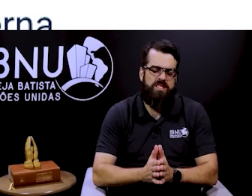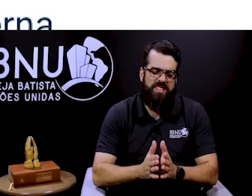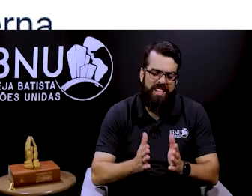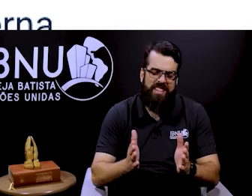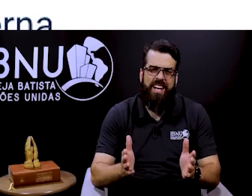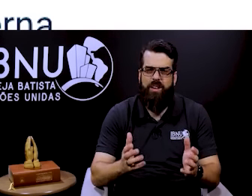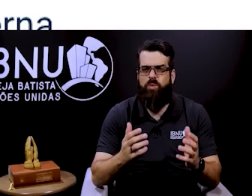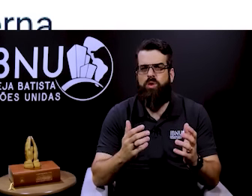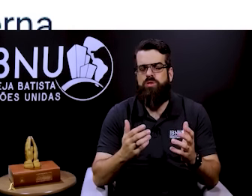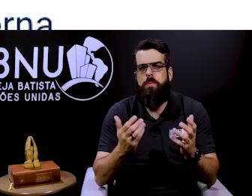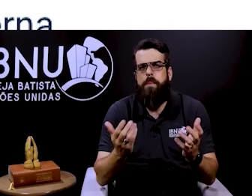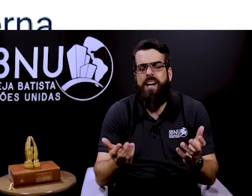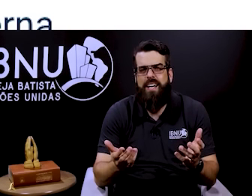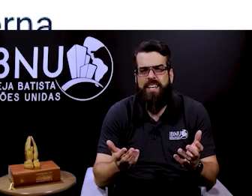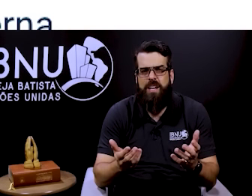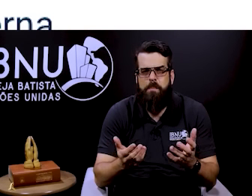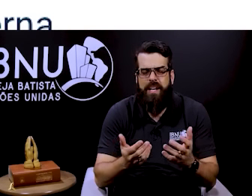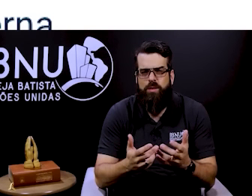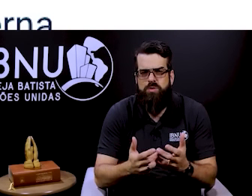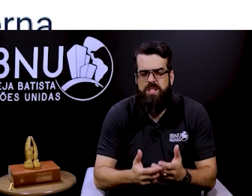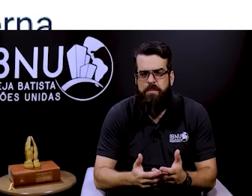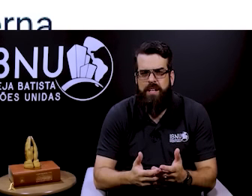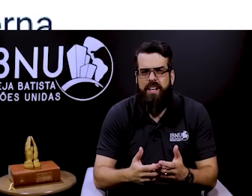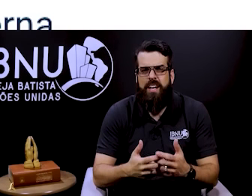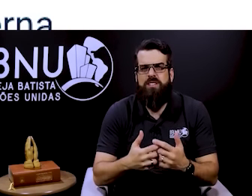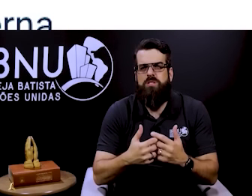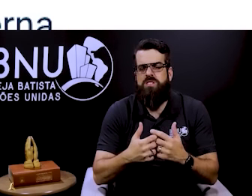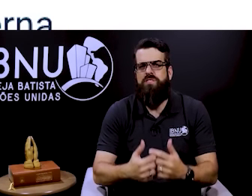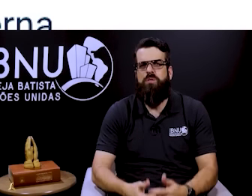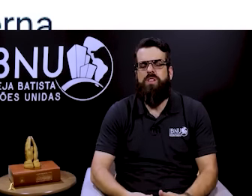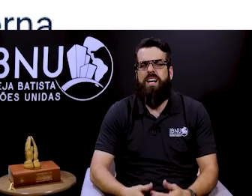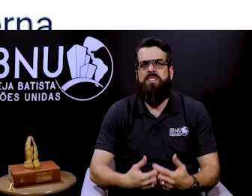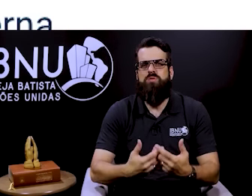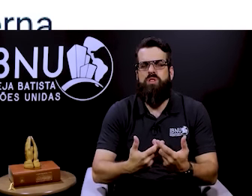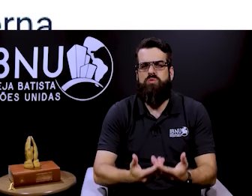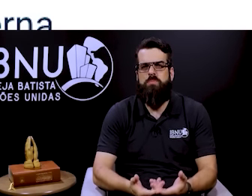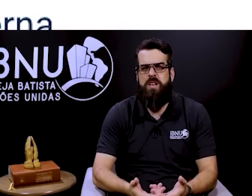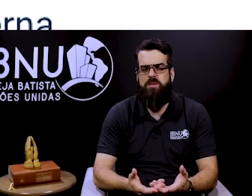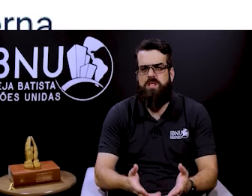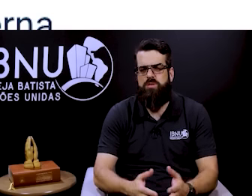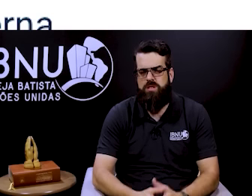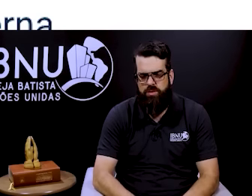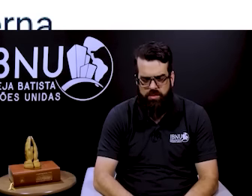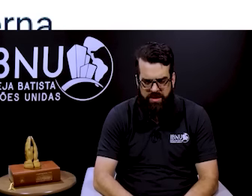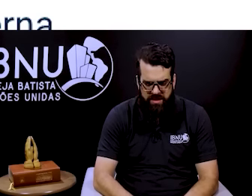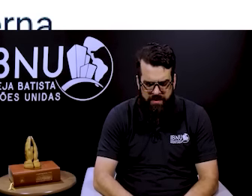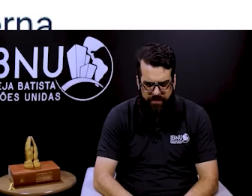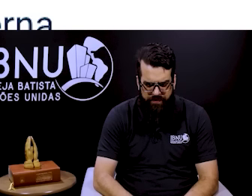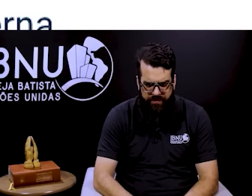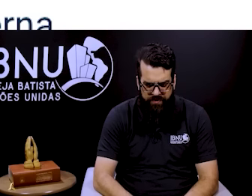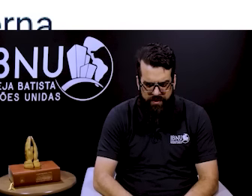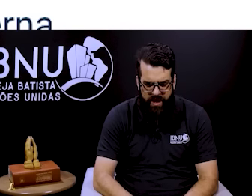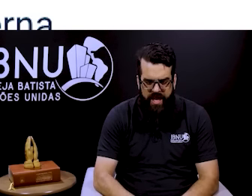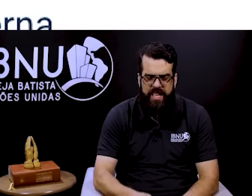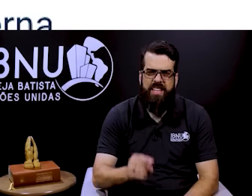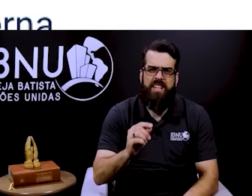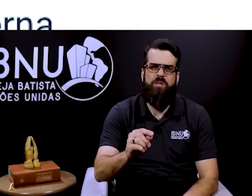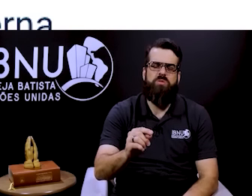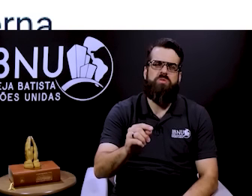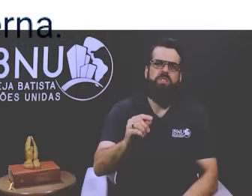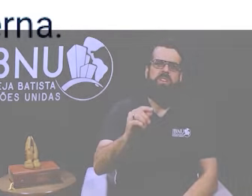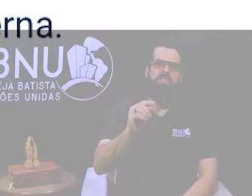vamos tratar com o nosso Pai, aquele Pai que nos ama, as nossas dificuldades, os nossos medos e as nossas lutas.